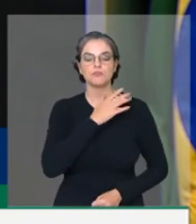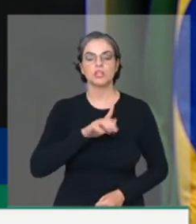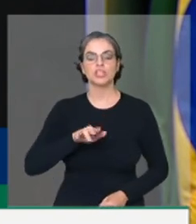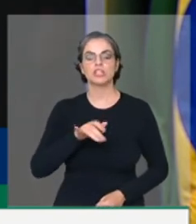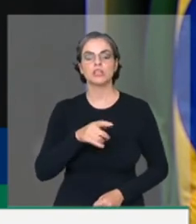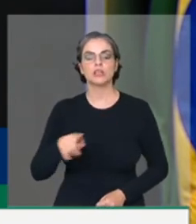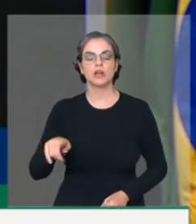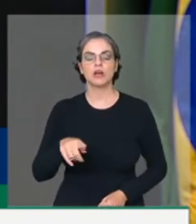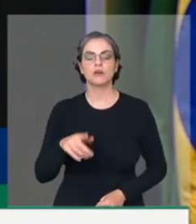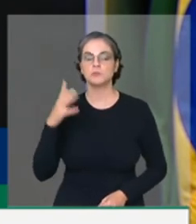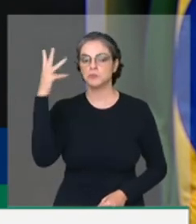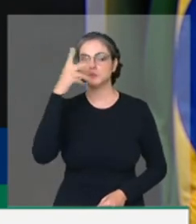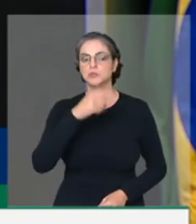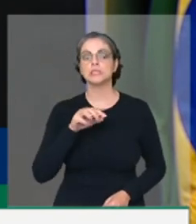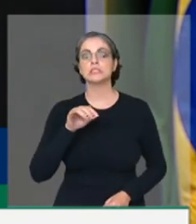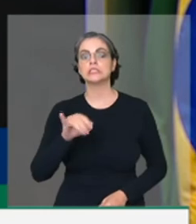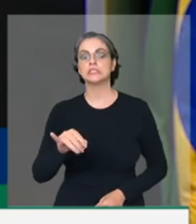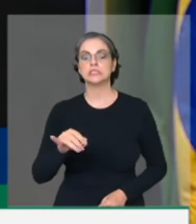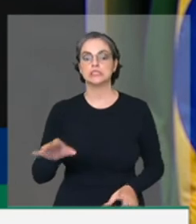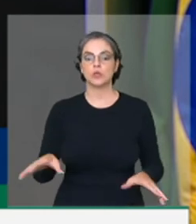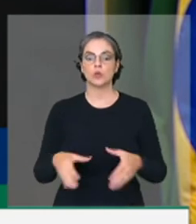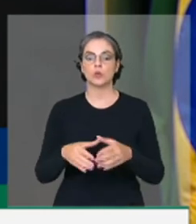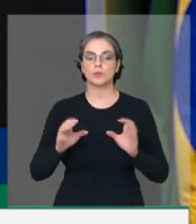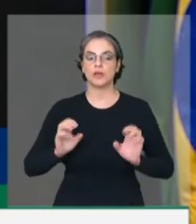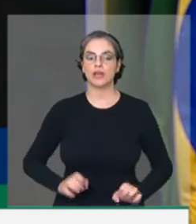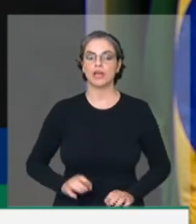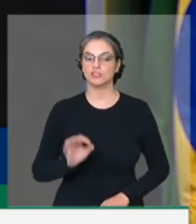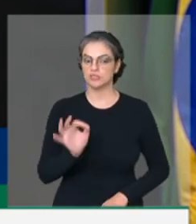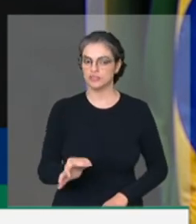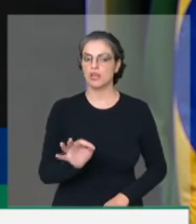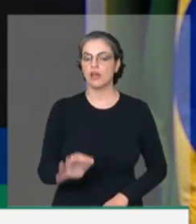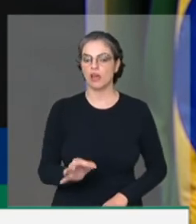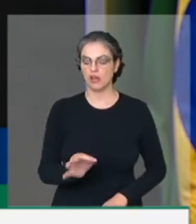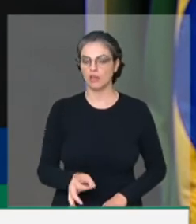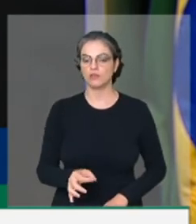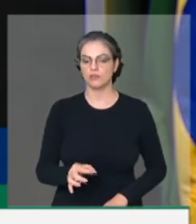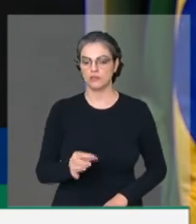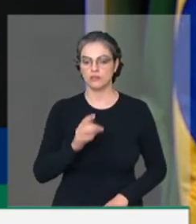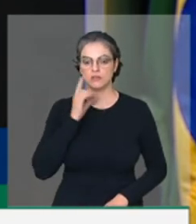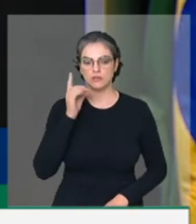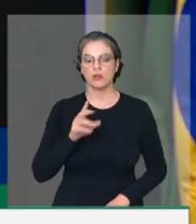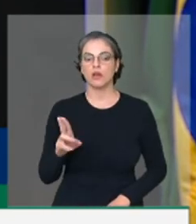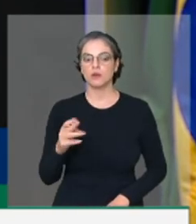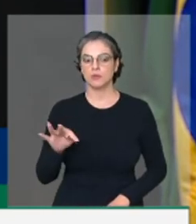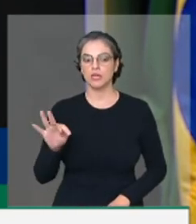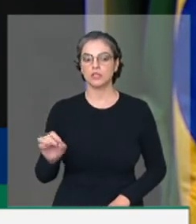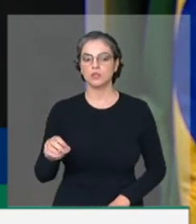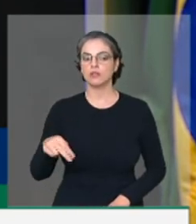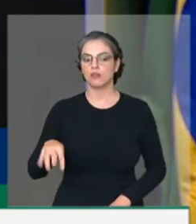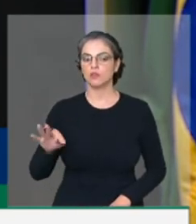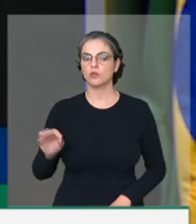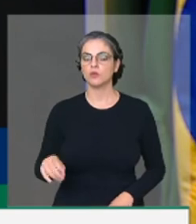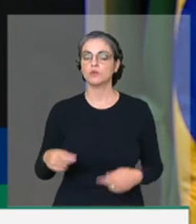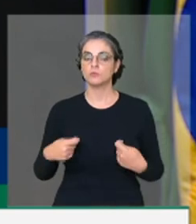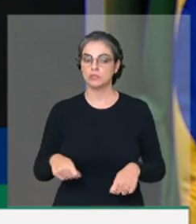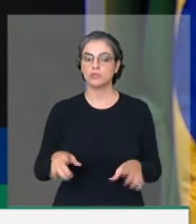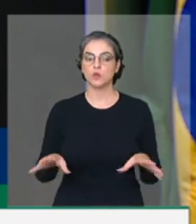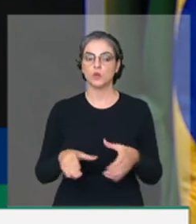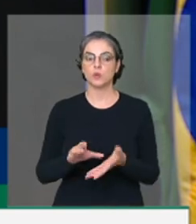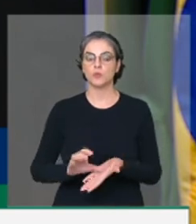lindos e coerentes com o julgamento do Conselho de Ética, deputado Capitão Alberto Neto. Para o Conselho de Ética, esses